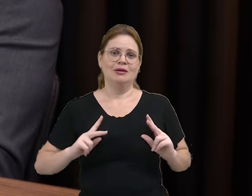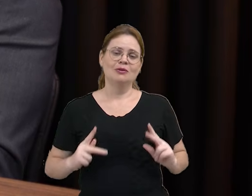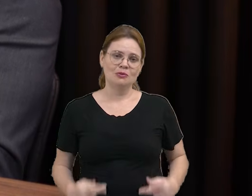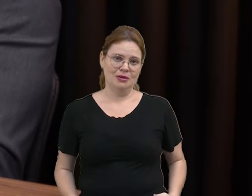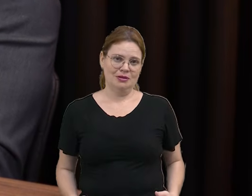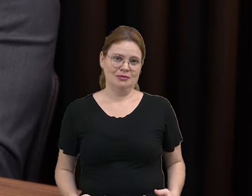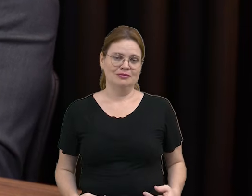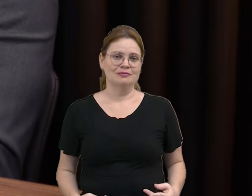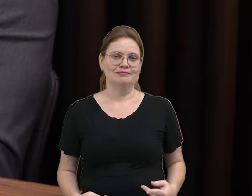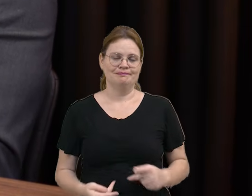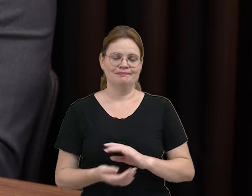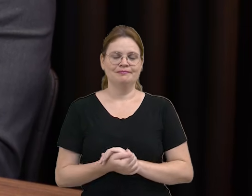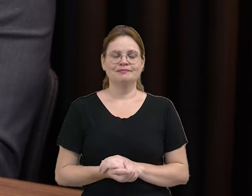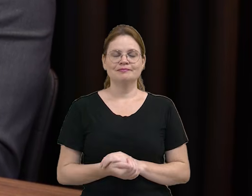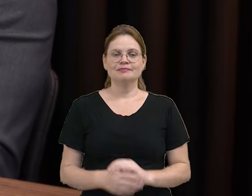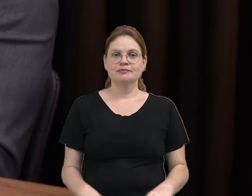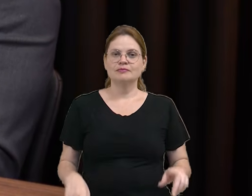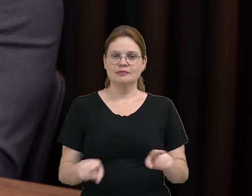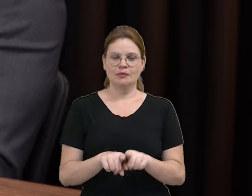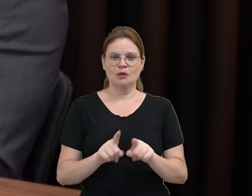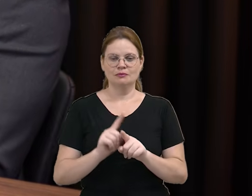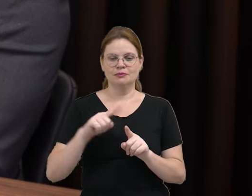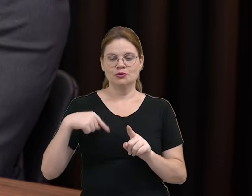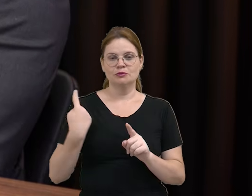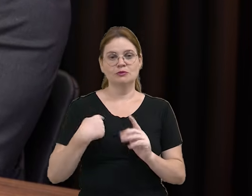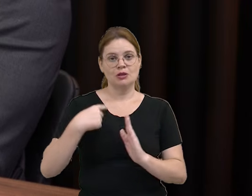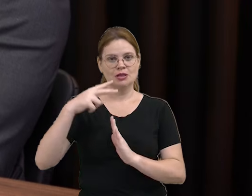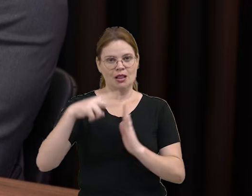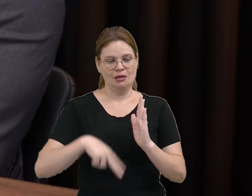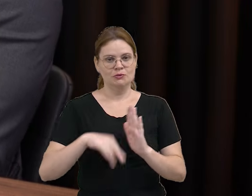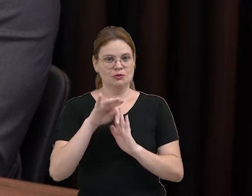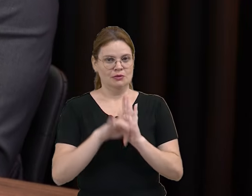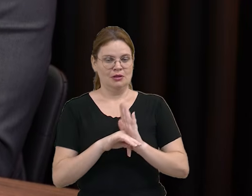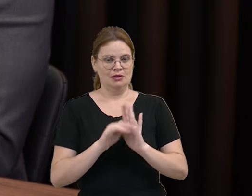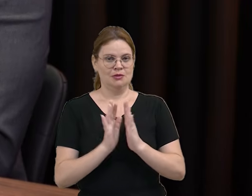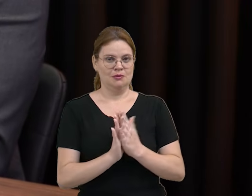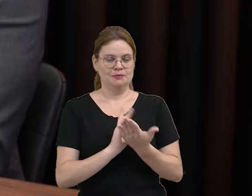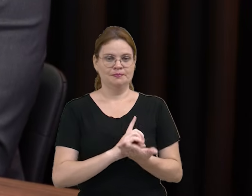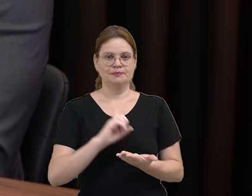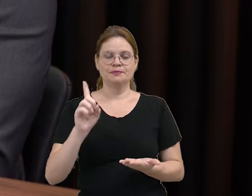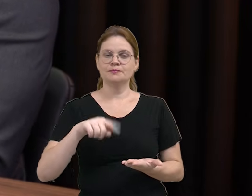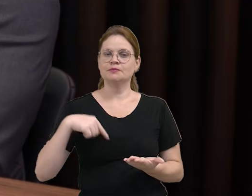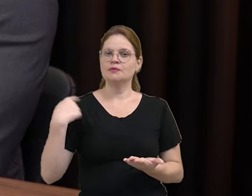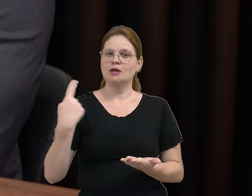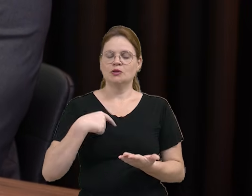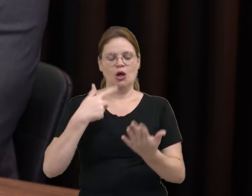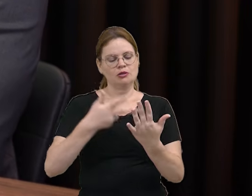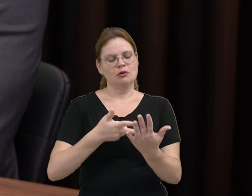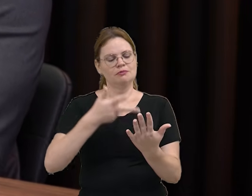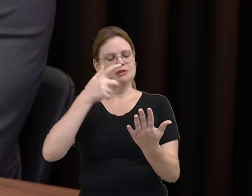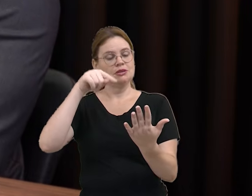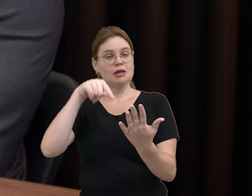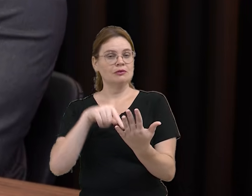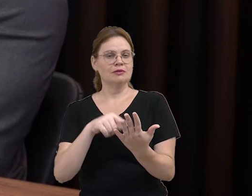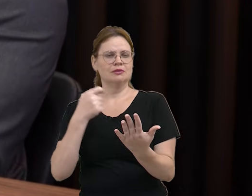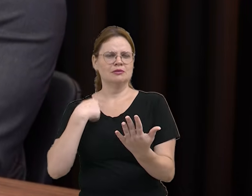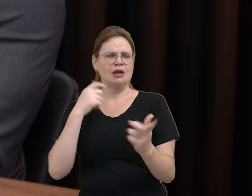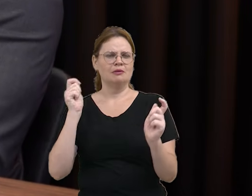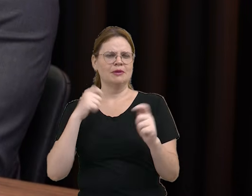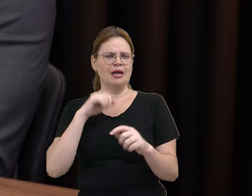humana. E mais uma vez, na meditação do texto da palavra do Senhor,